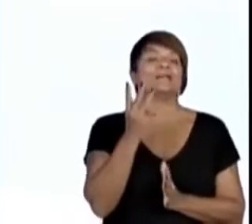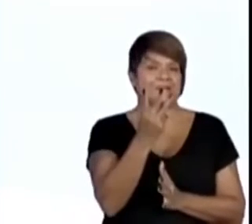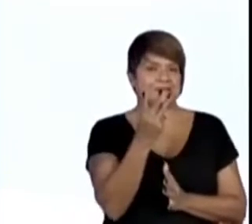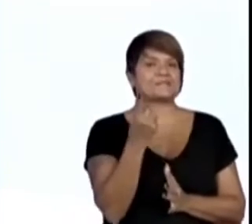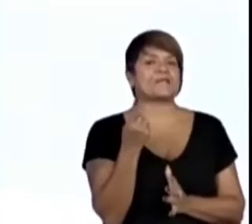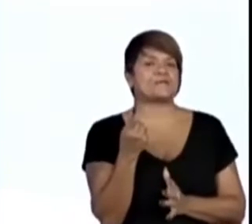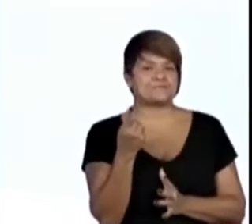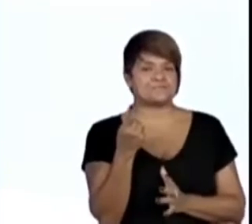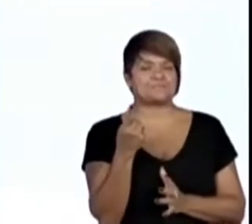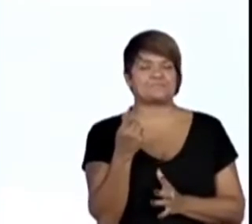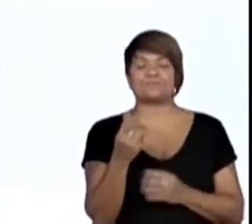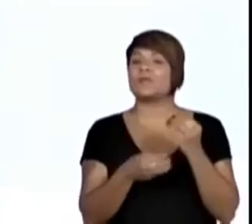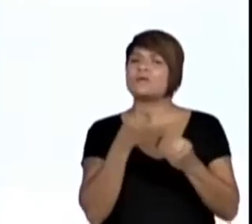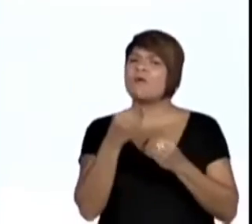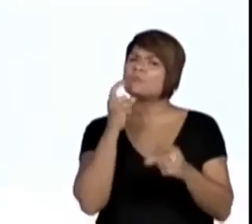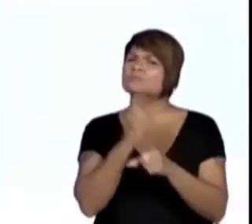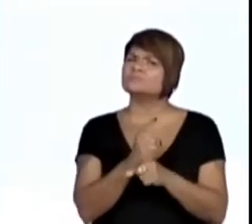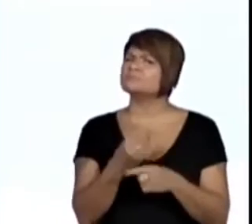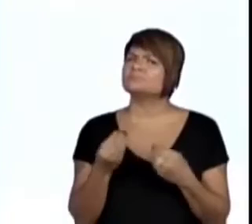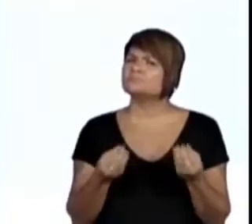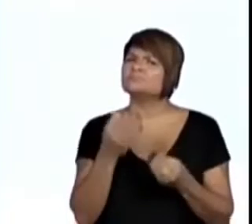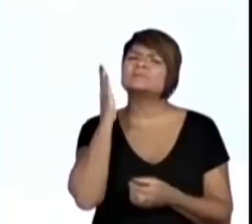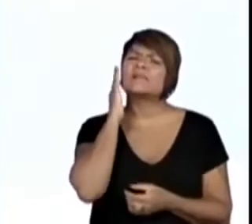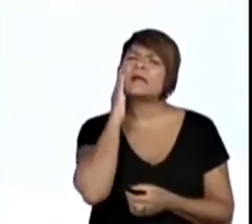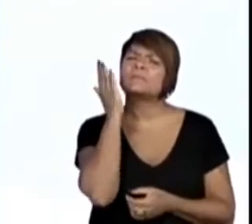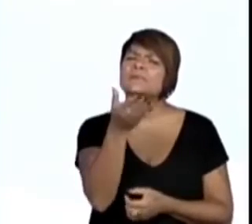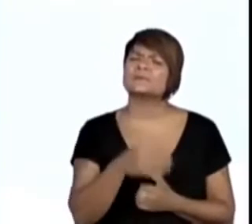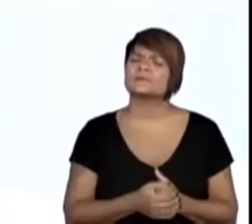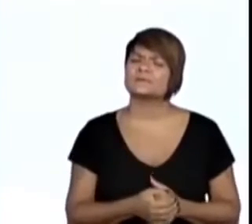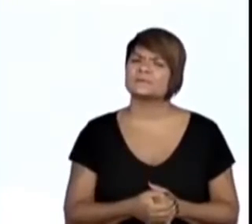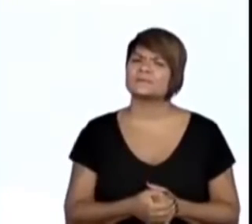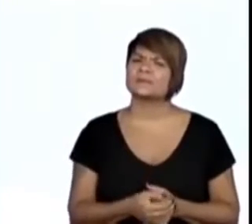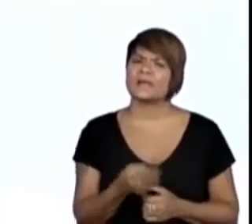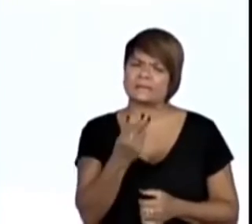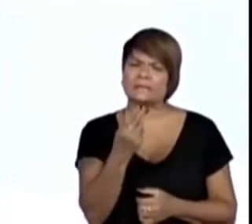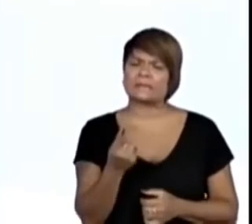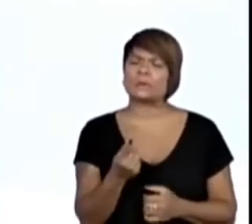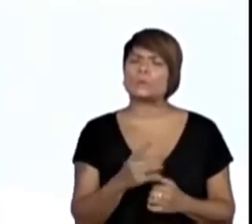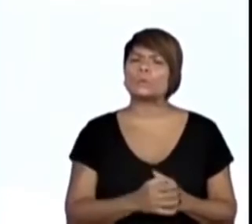dias. E como que a gente identifica isso? 31 dias.